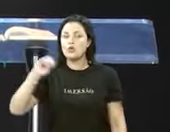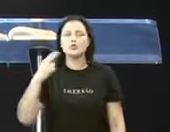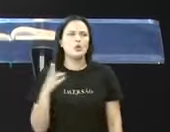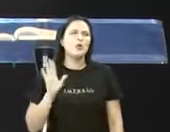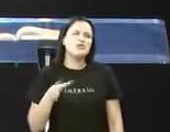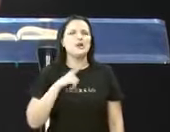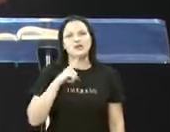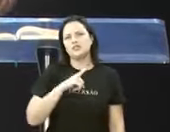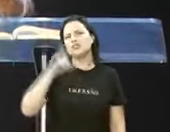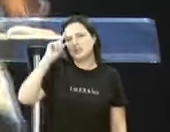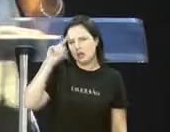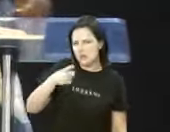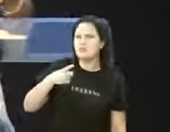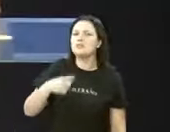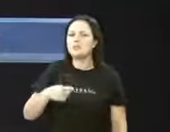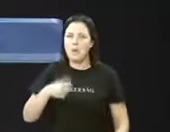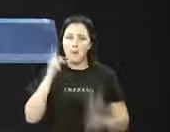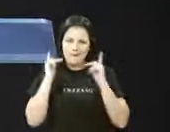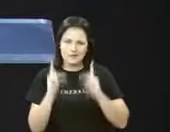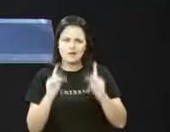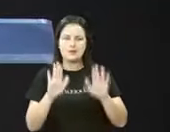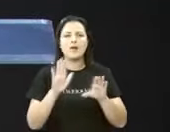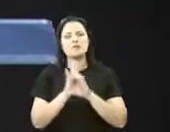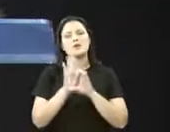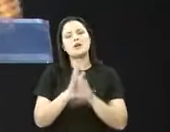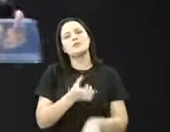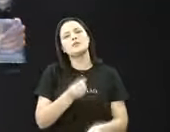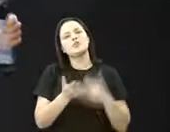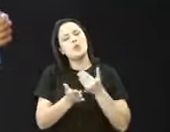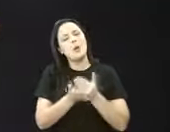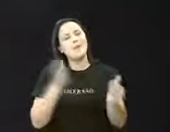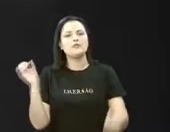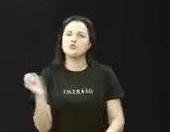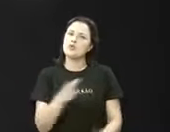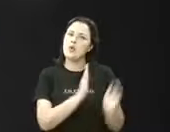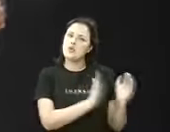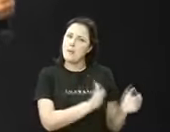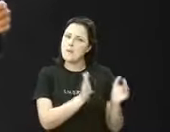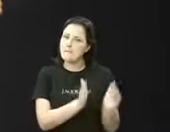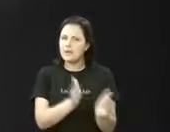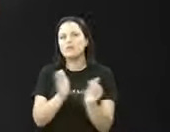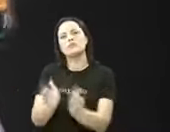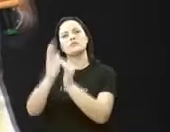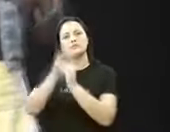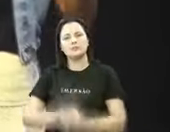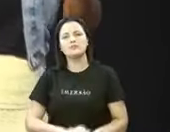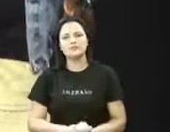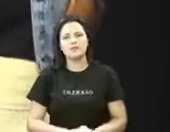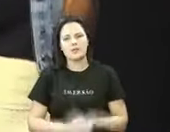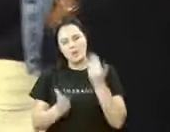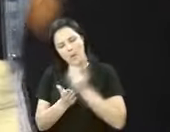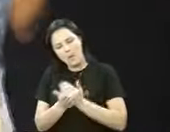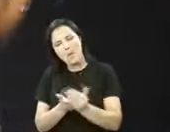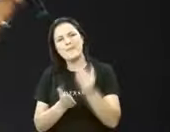profética. Mas no capítulo 6 começa para ele um novo tempo. Me explica. Ele